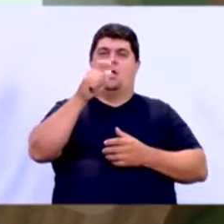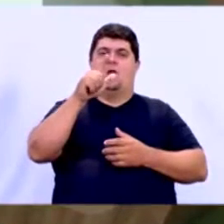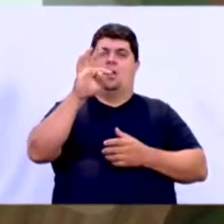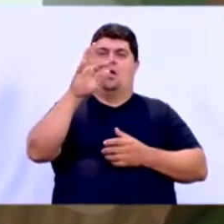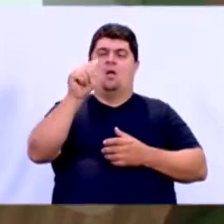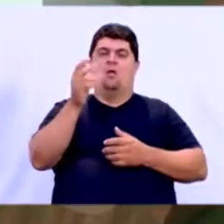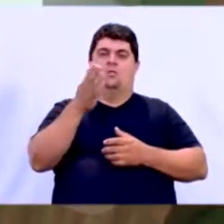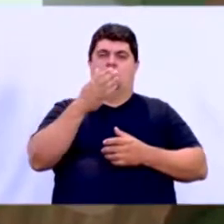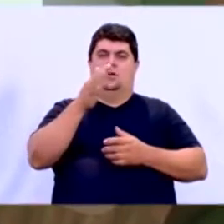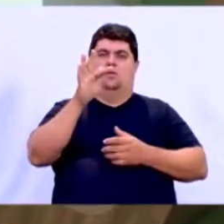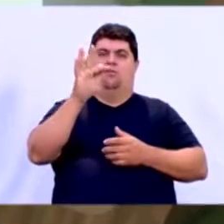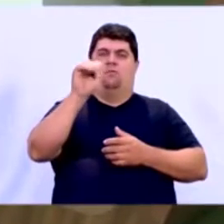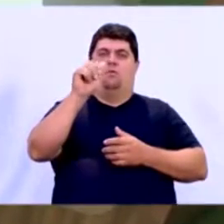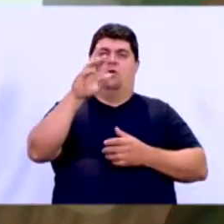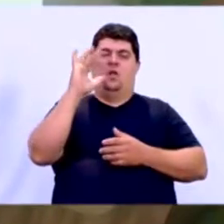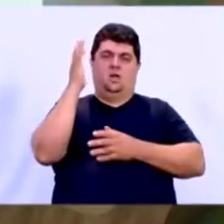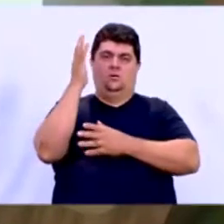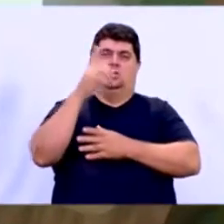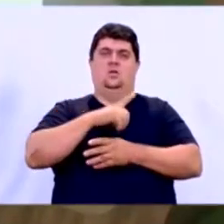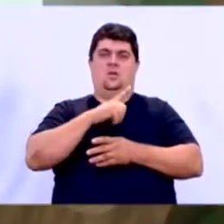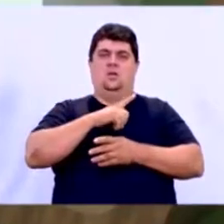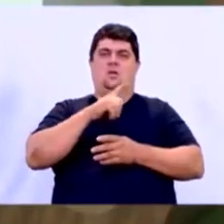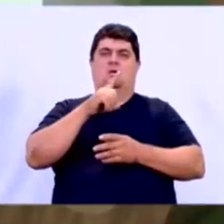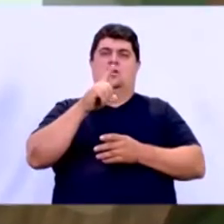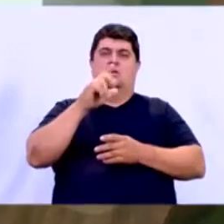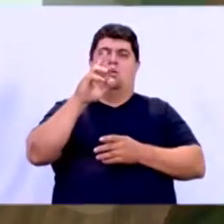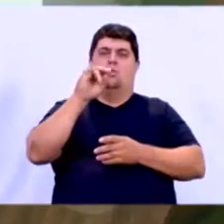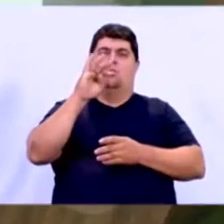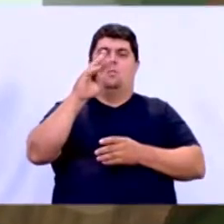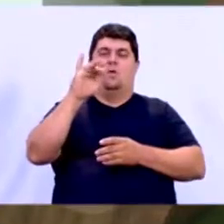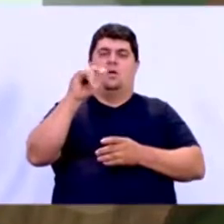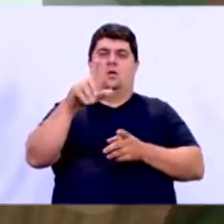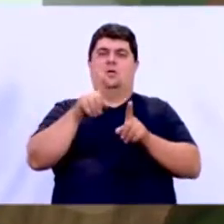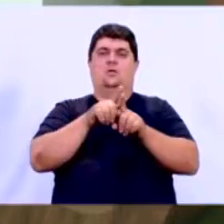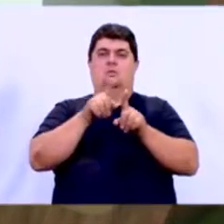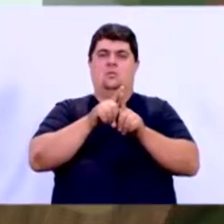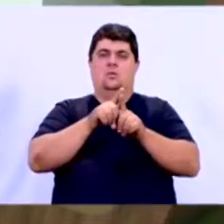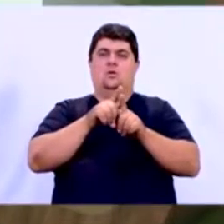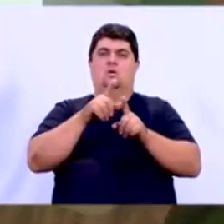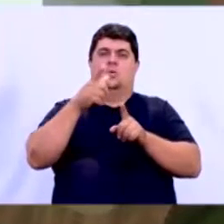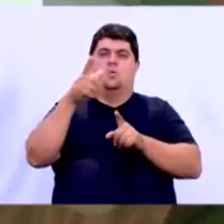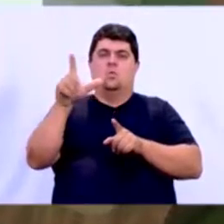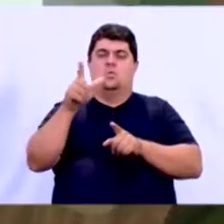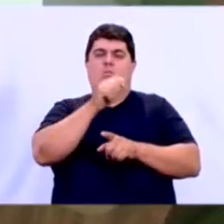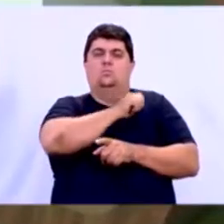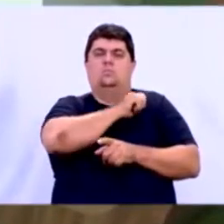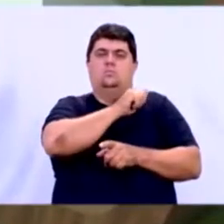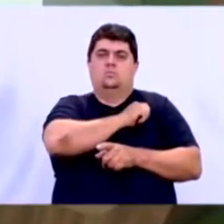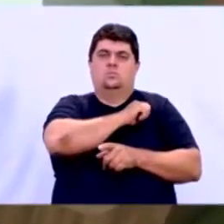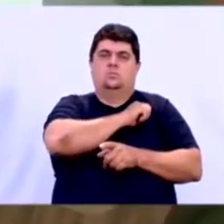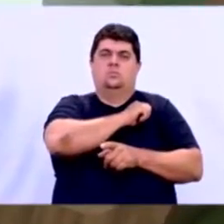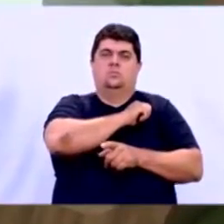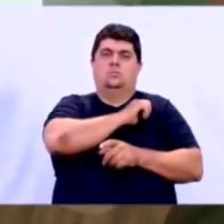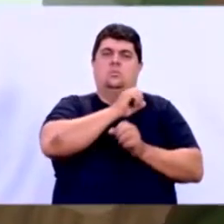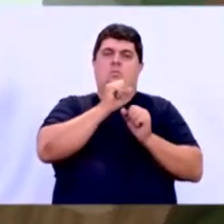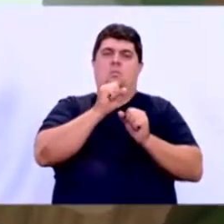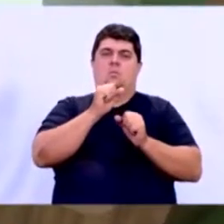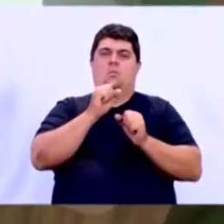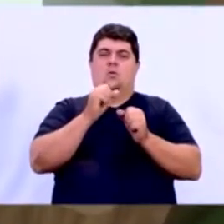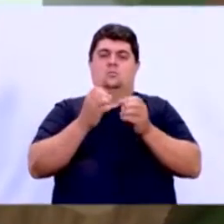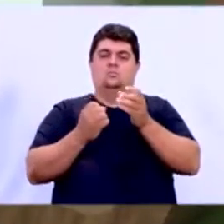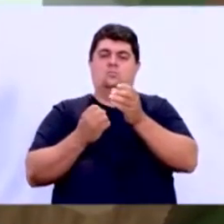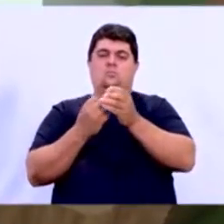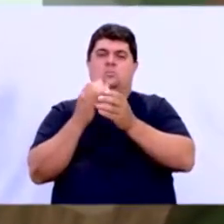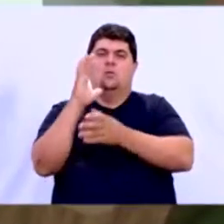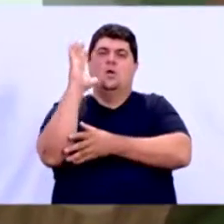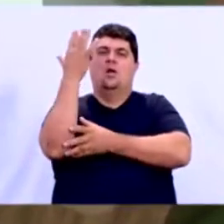Araquel, Lindomara, Rubiana e o Vanderlei que colocaram que poderiam ser mudas de